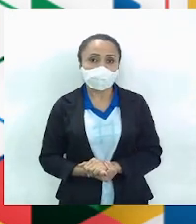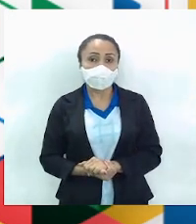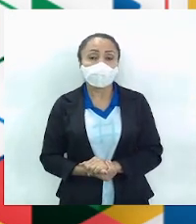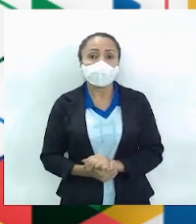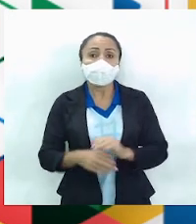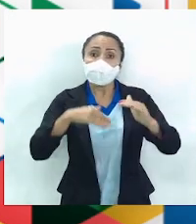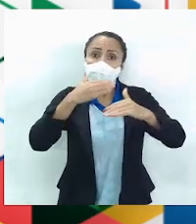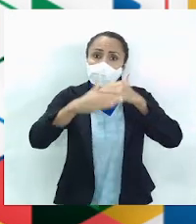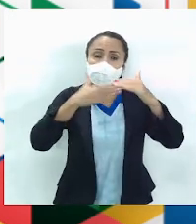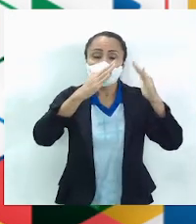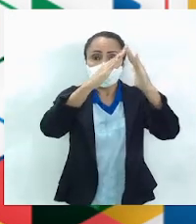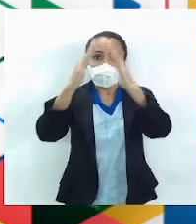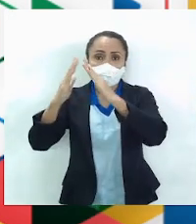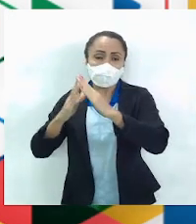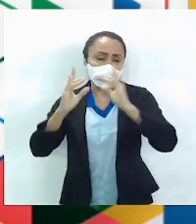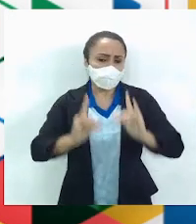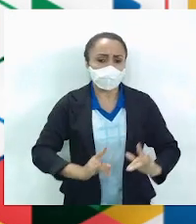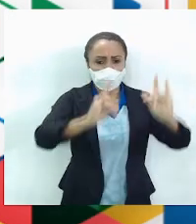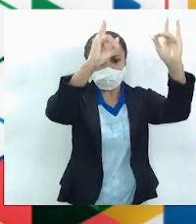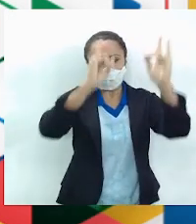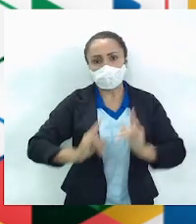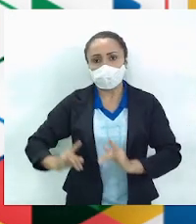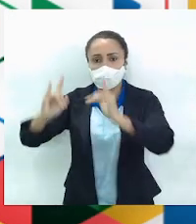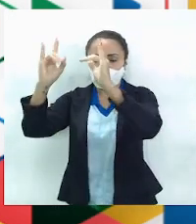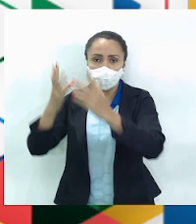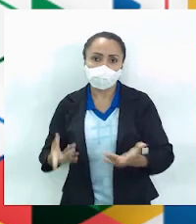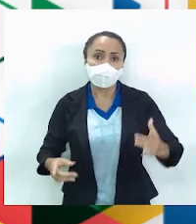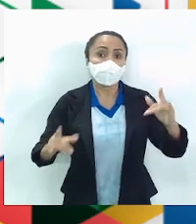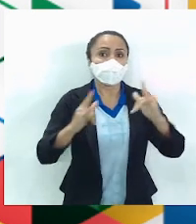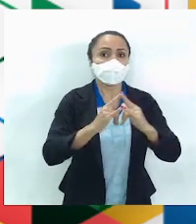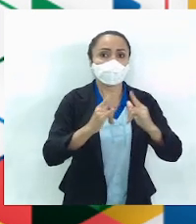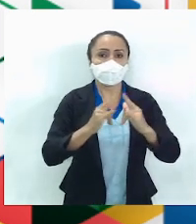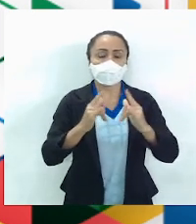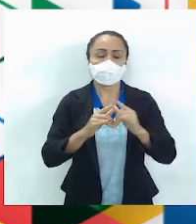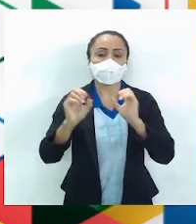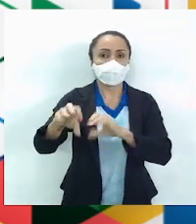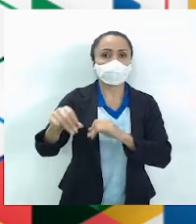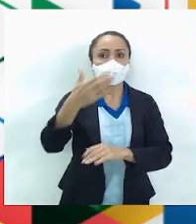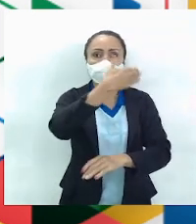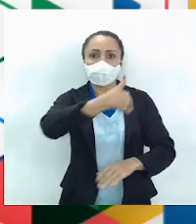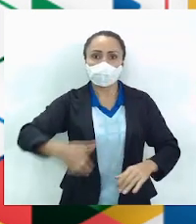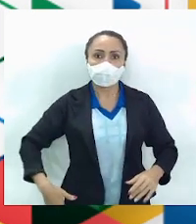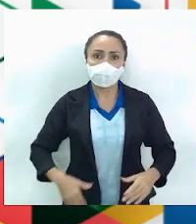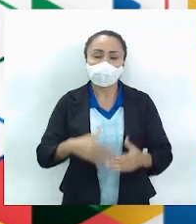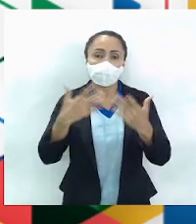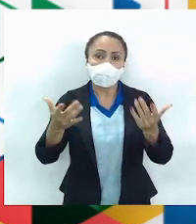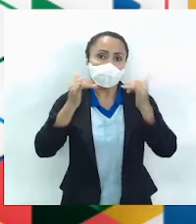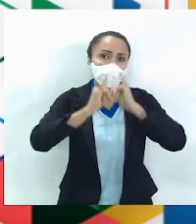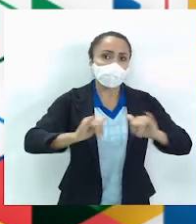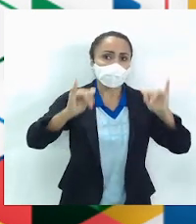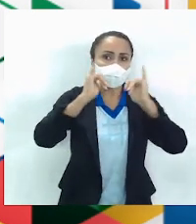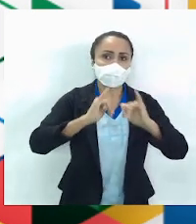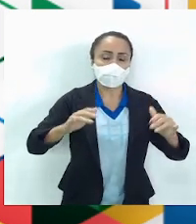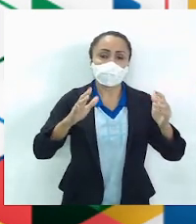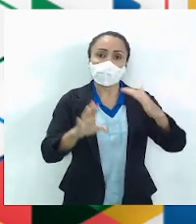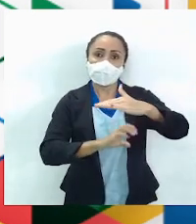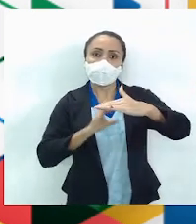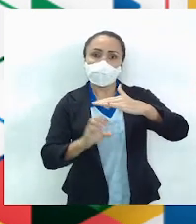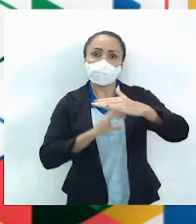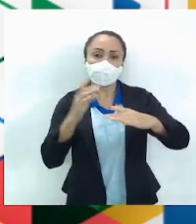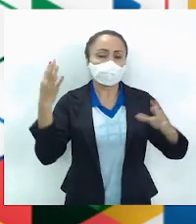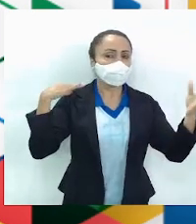tá? Construção de casas e apartamentos, instituição de ensino público, agência de propaganda e marketing, empresa de turismo